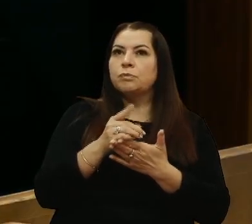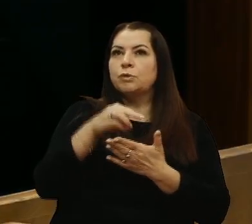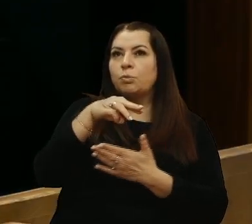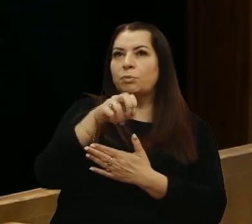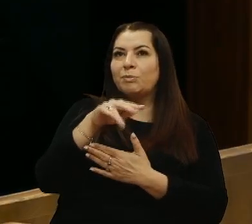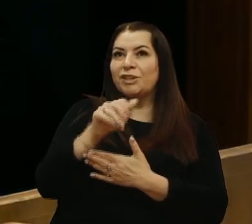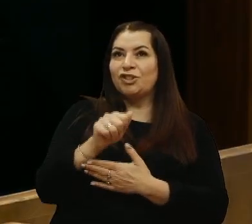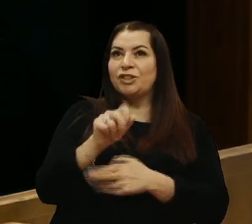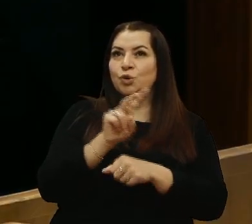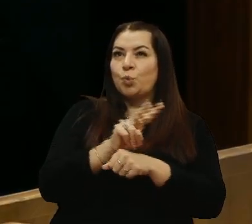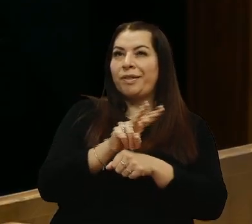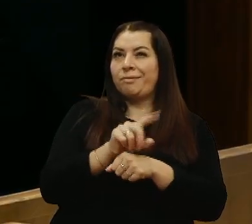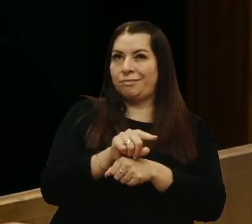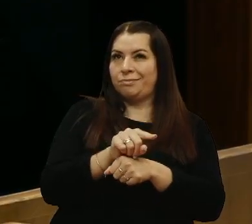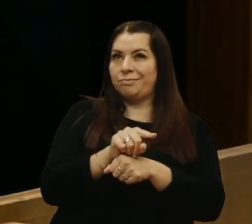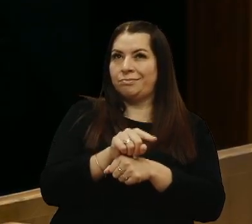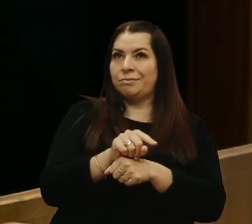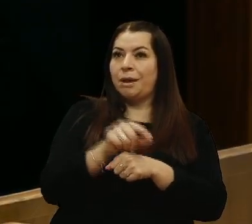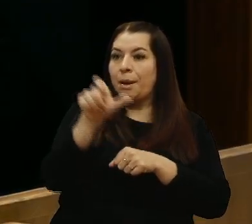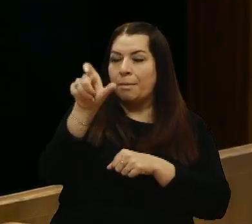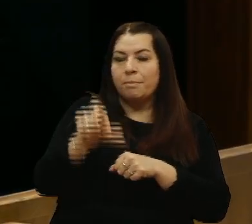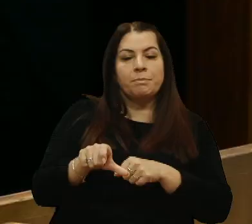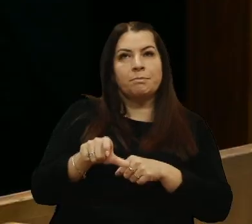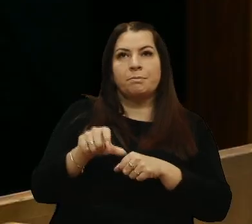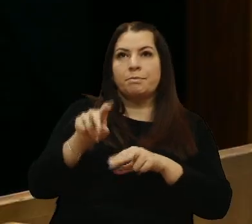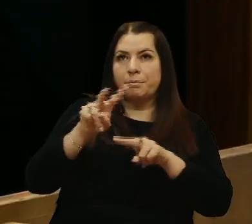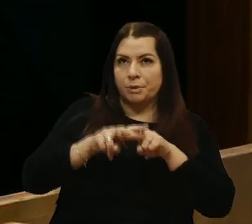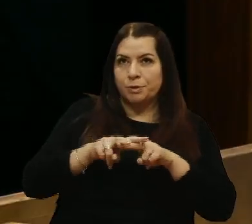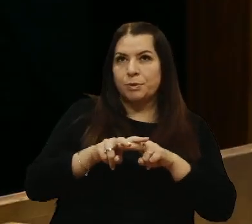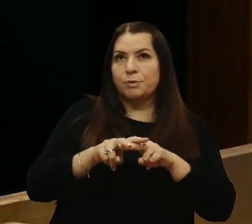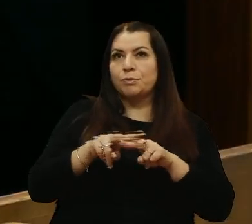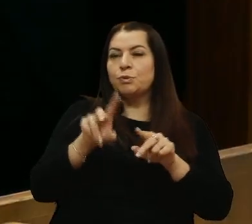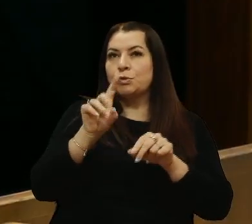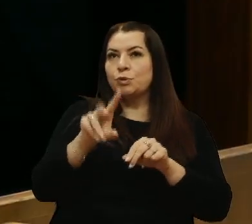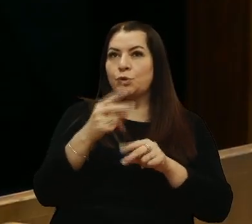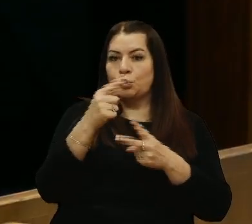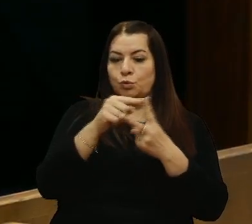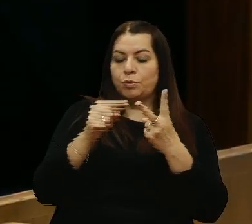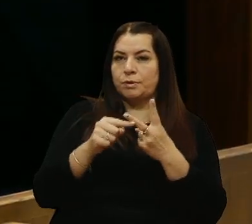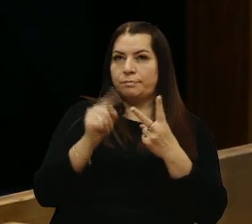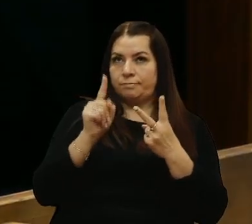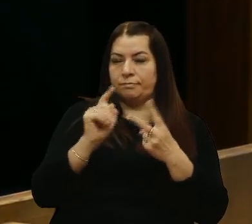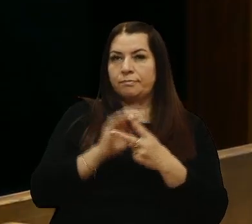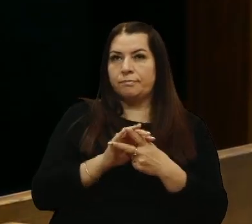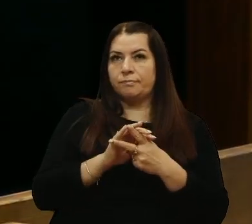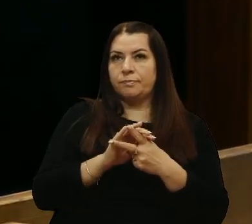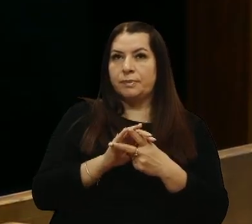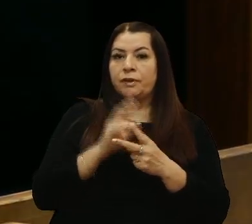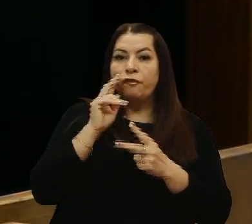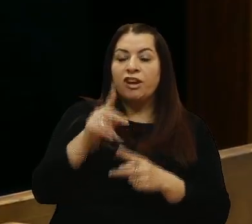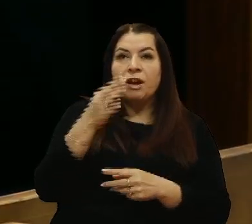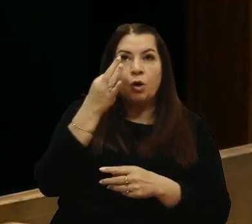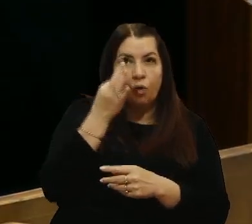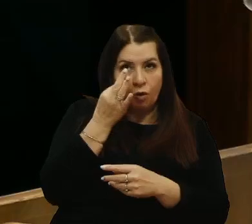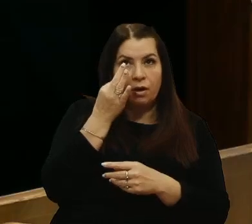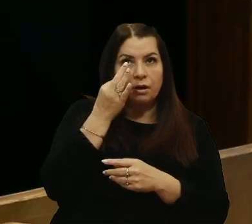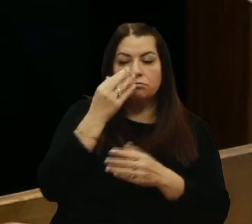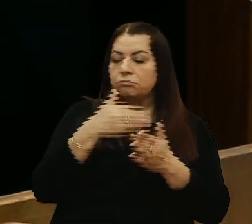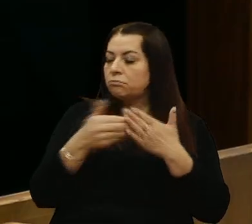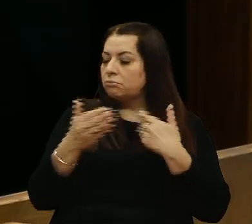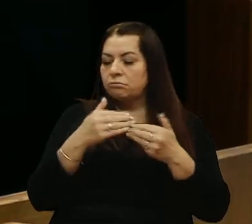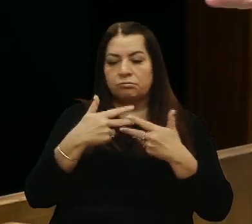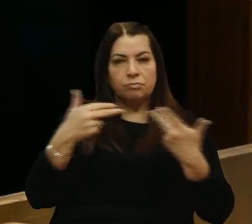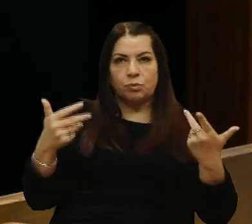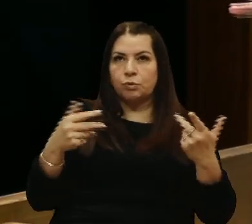protetiva. O preso ou a prisão dar-se-á exclusivamente em 2 casos, vereadora Marisol. Flagrante delito, que se dá em qualquer outro